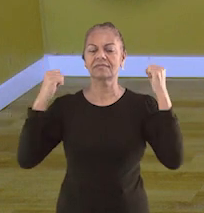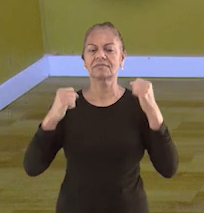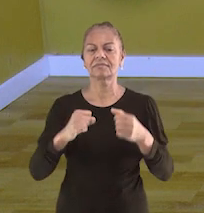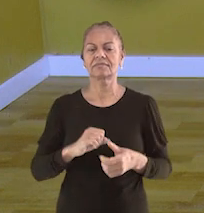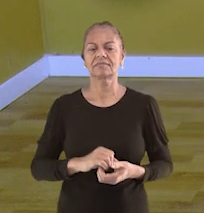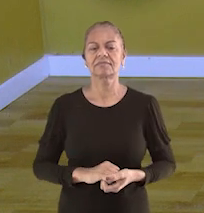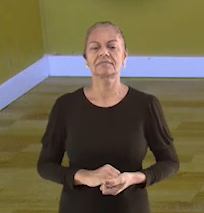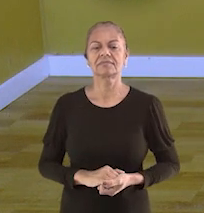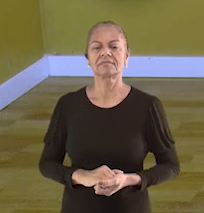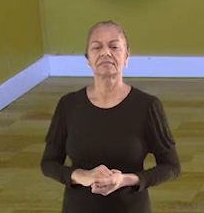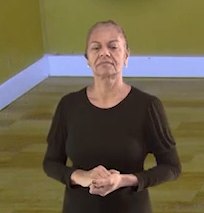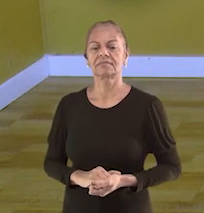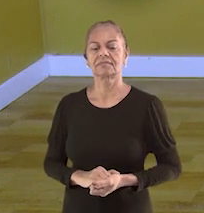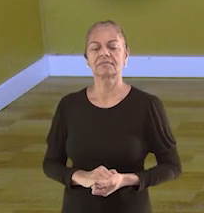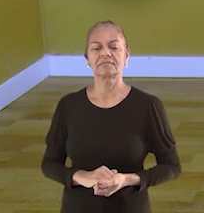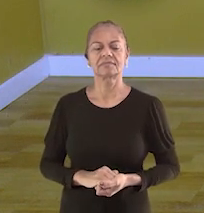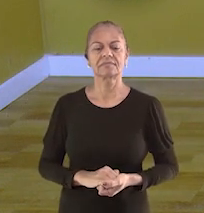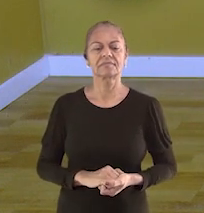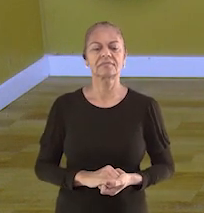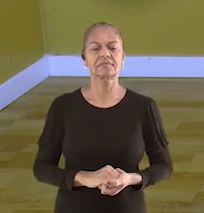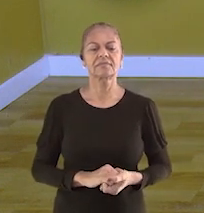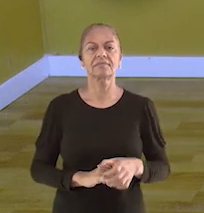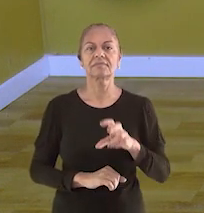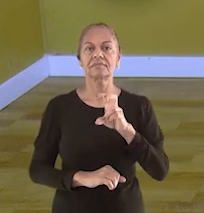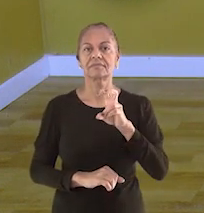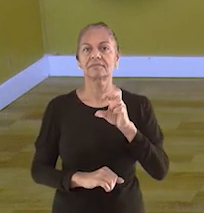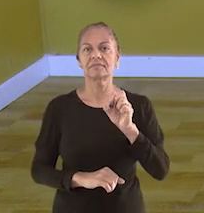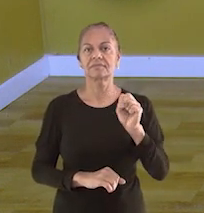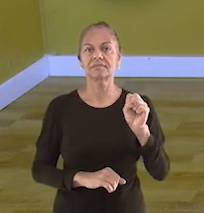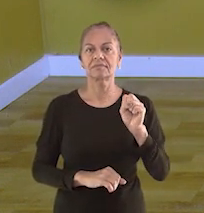Vamos lá? 5 segundos.